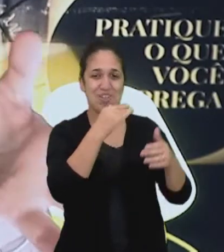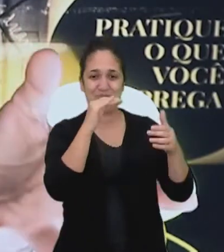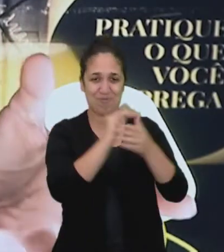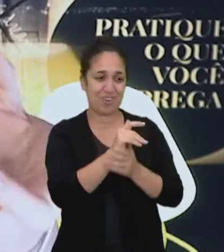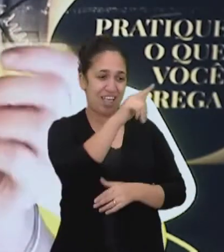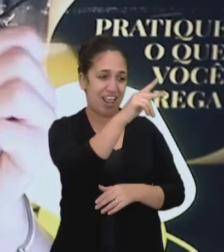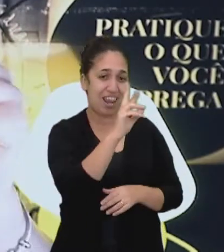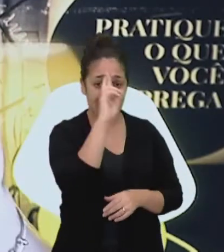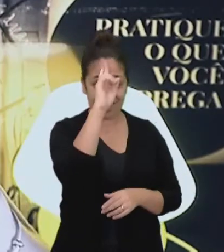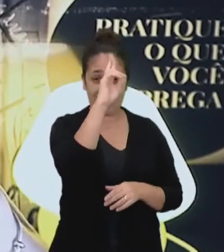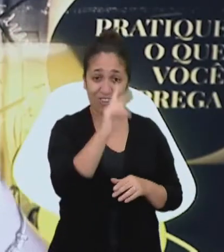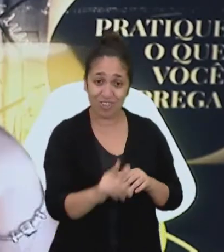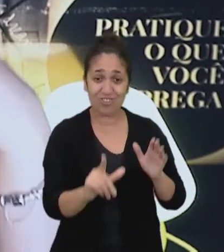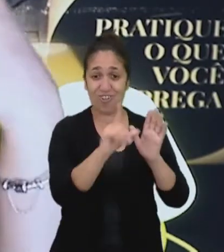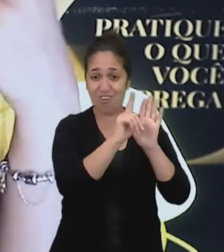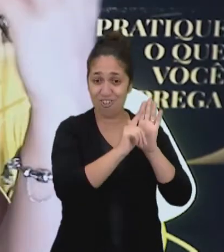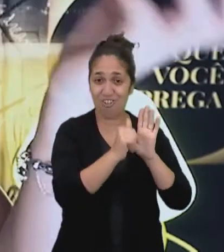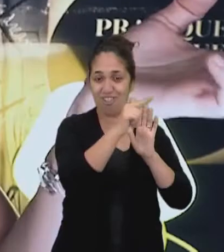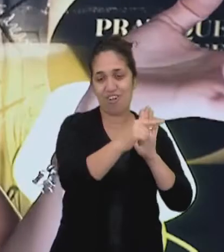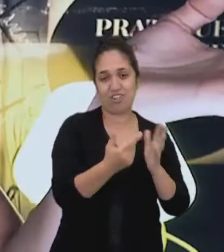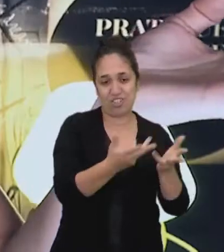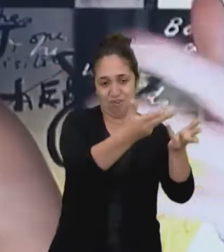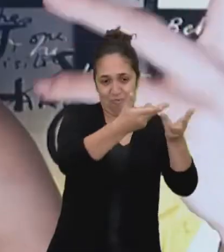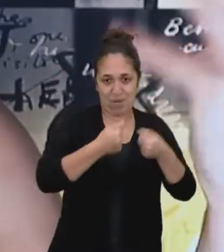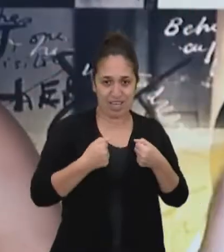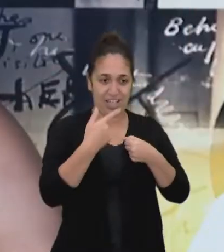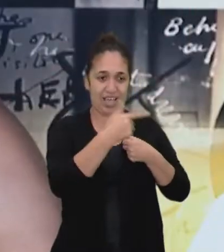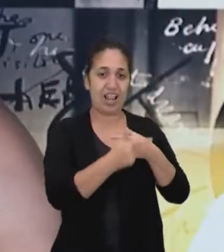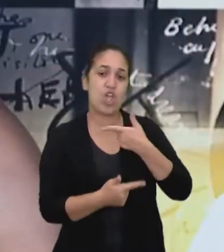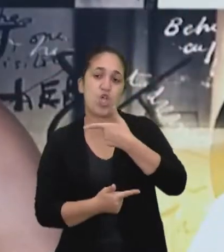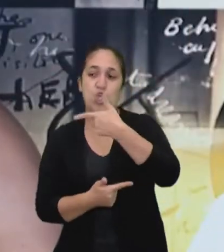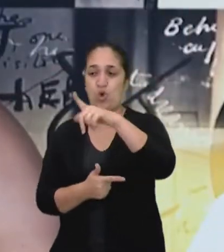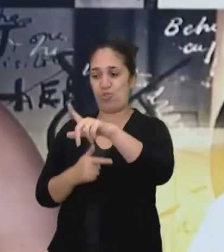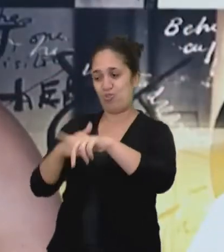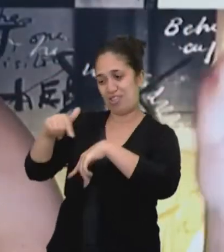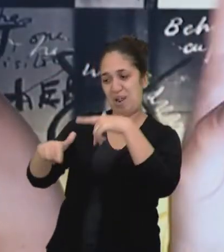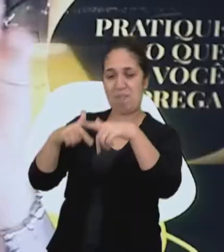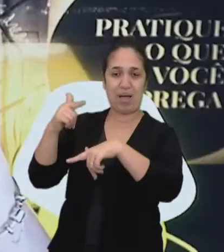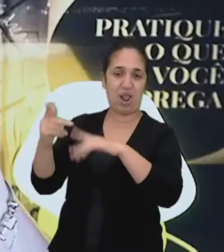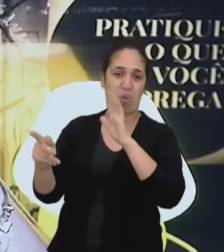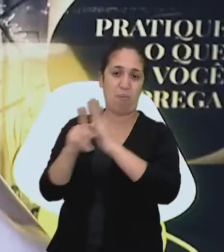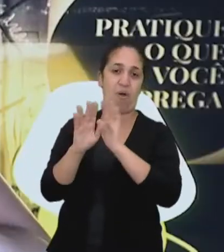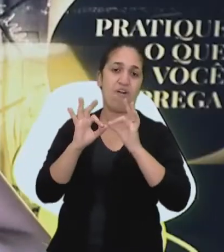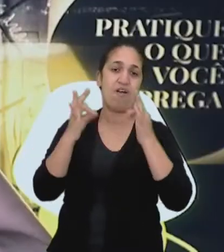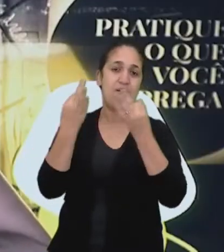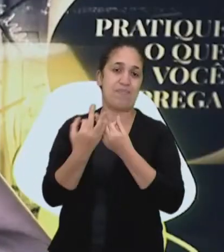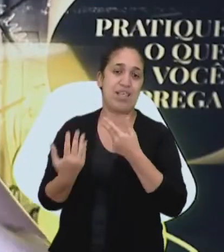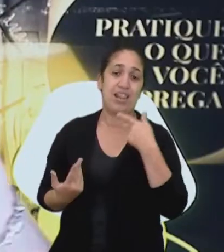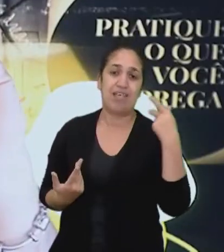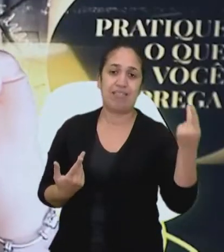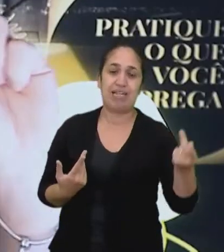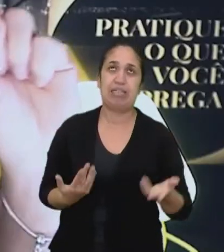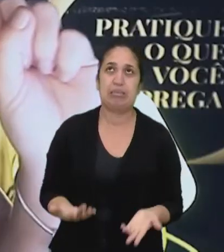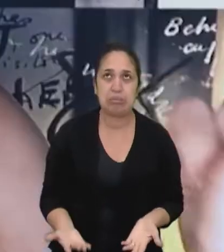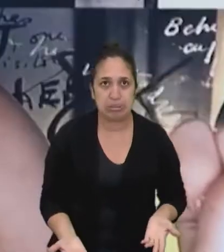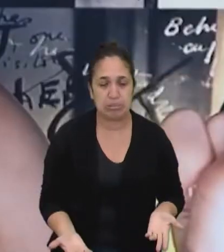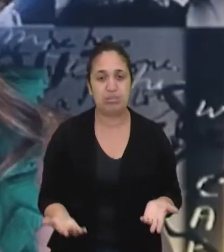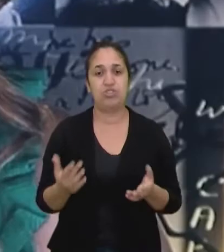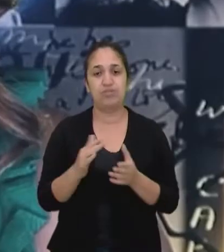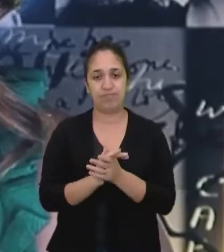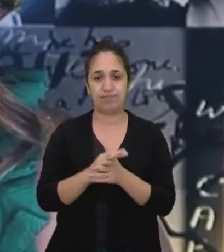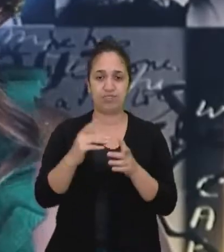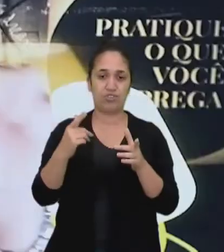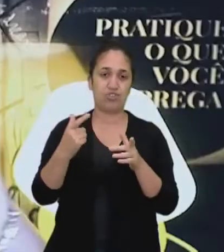lojas. Herdei essas lojas, porque ele foi trabalhar com um negócio da família dele e me endividei muito